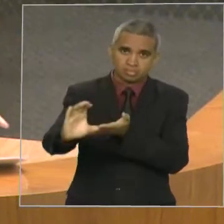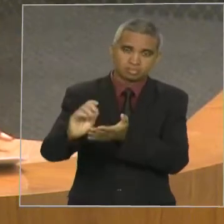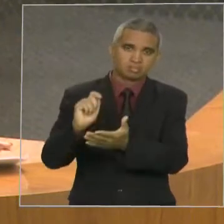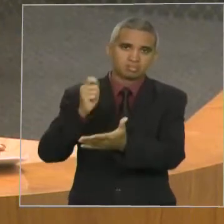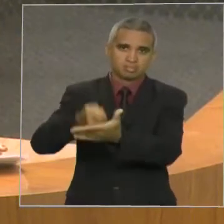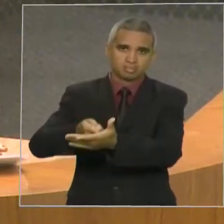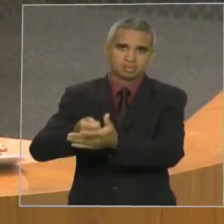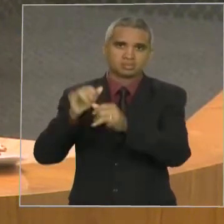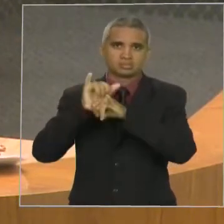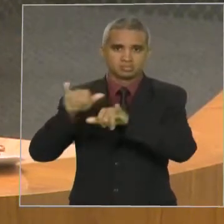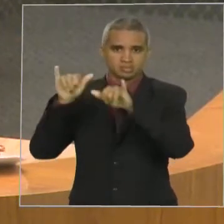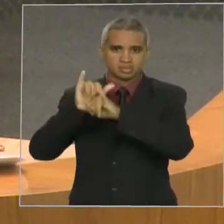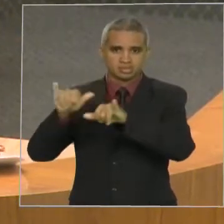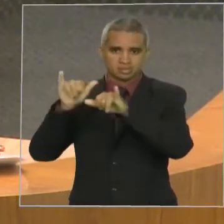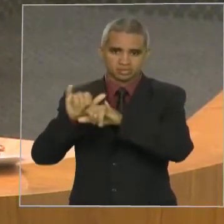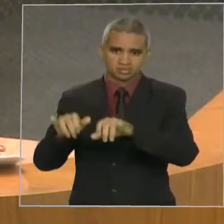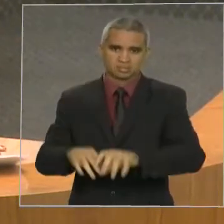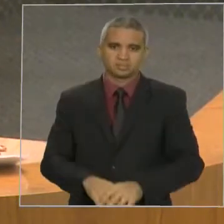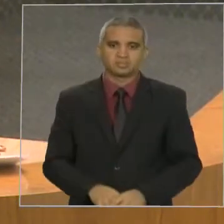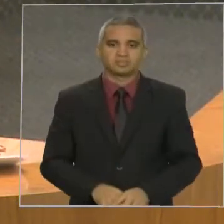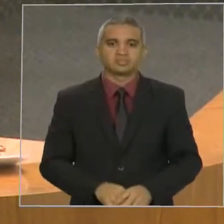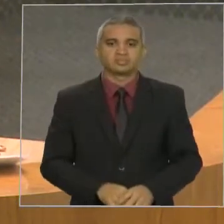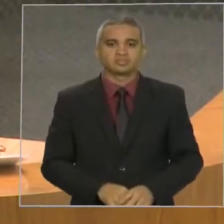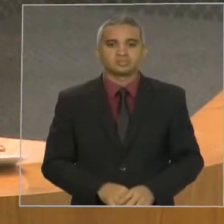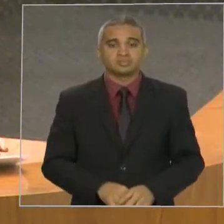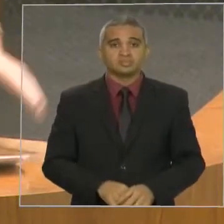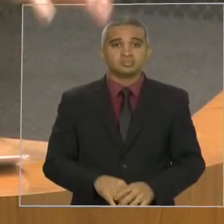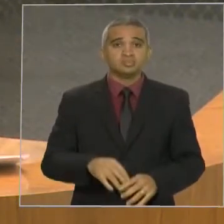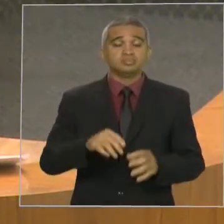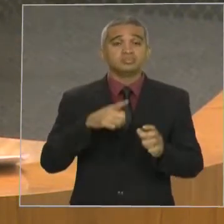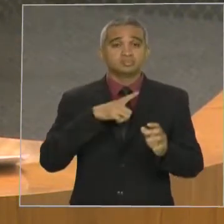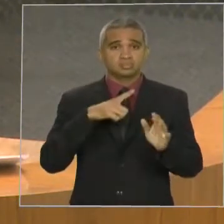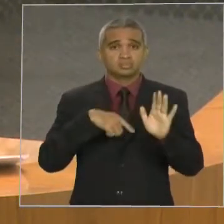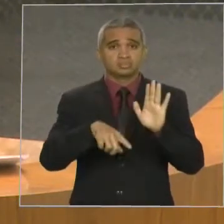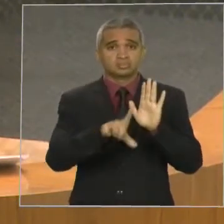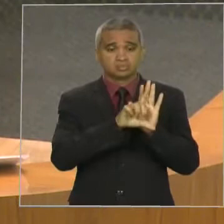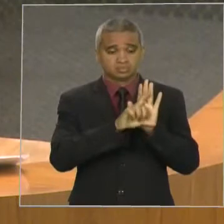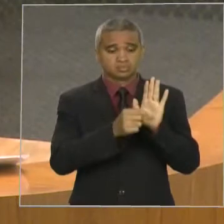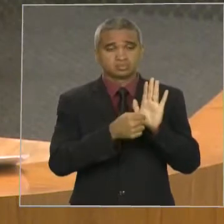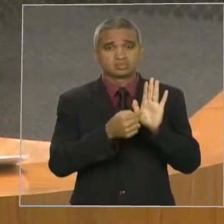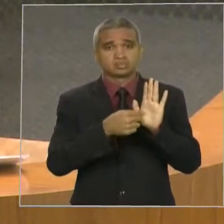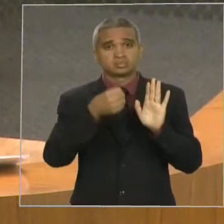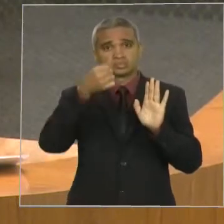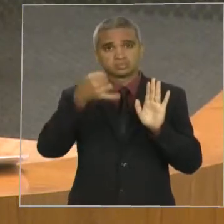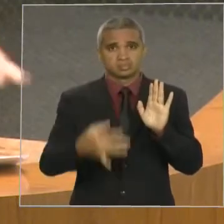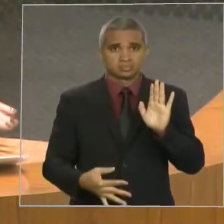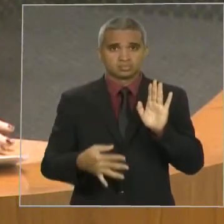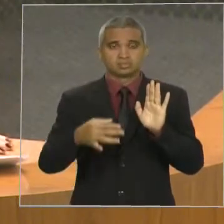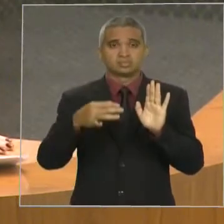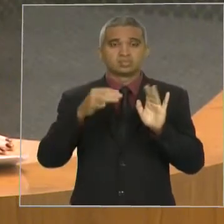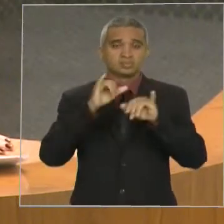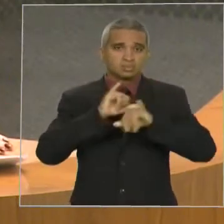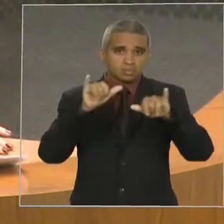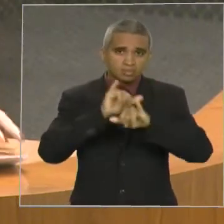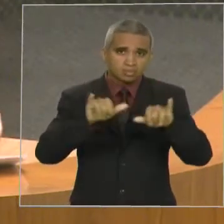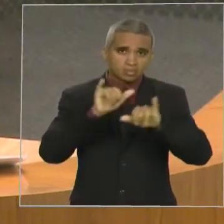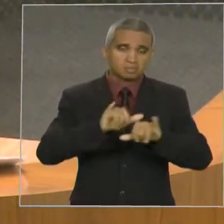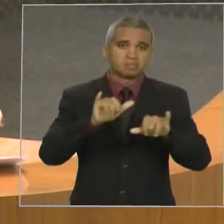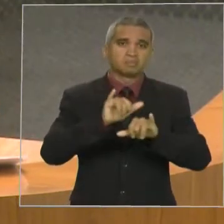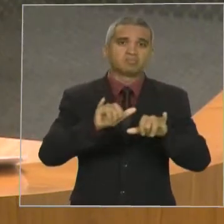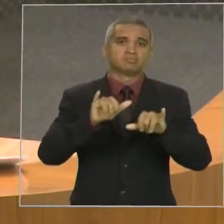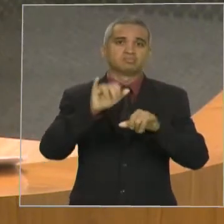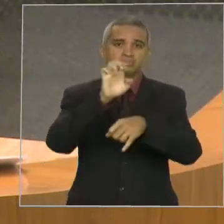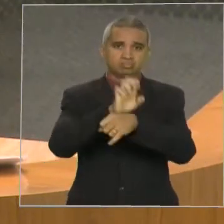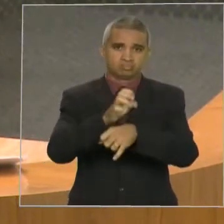qualquer propaganda institucional no Estado do Maranhão, financiada com recursos do Tesouro Estadual,